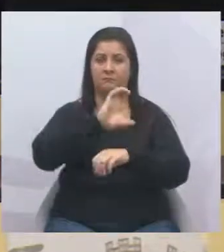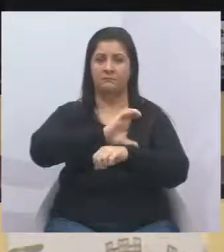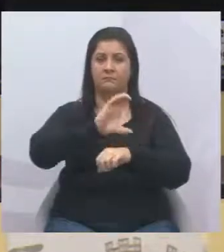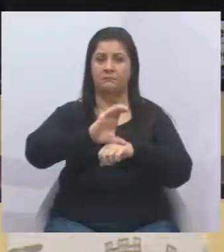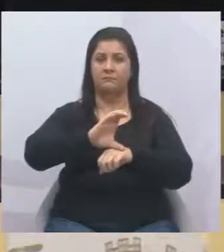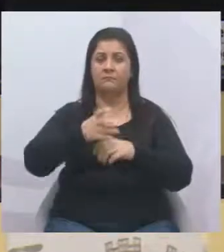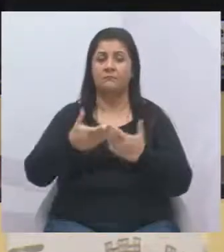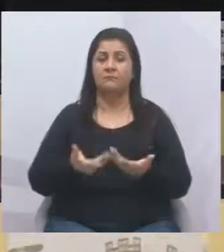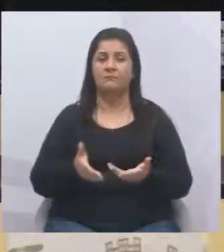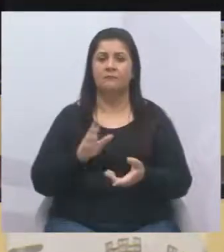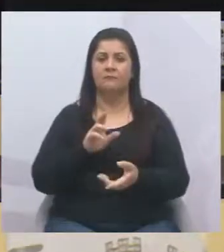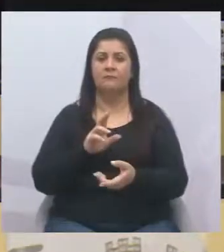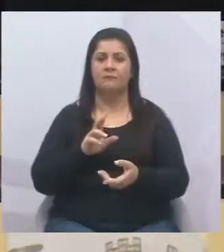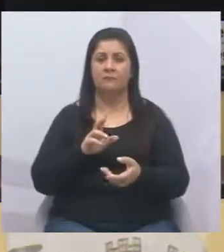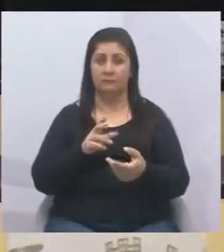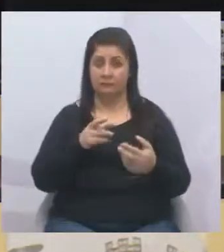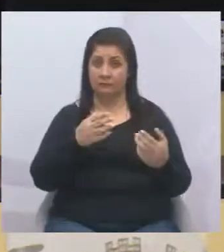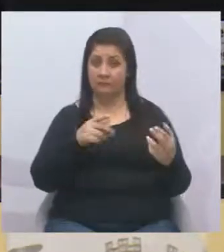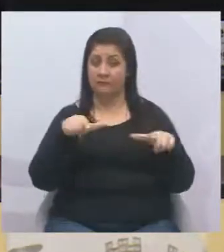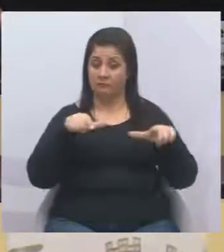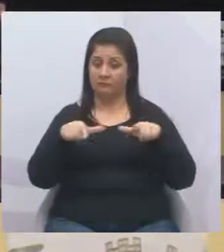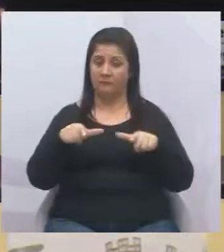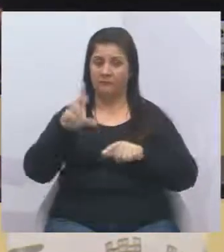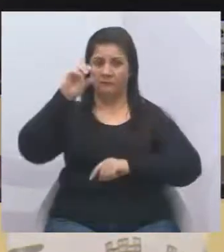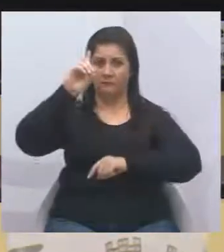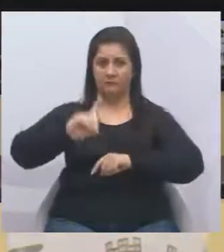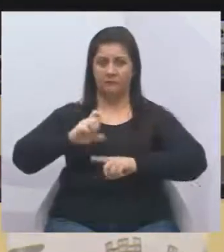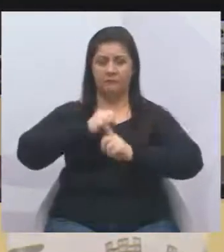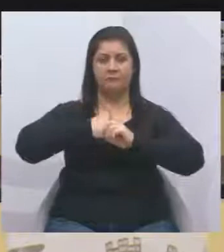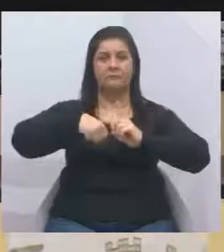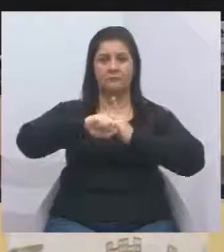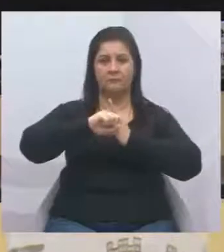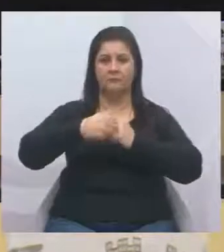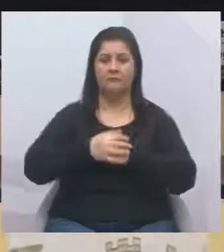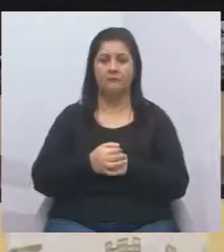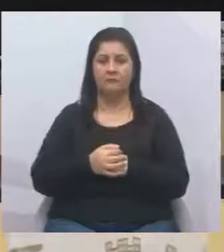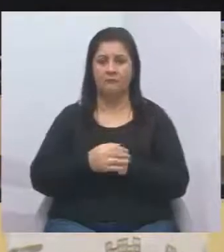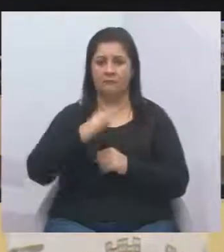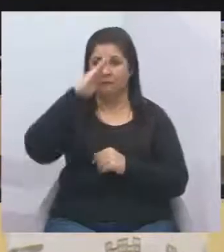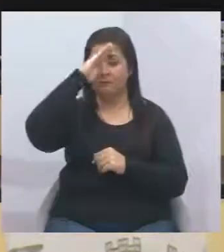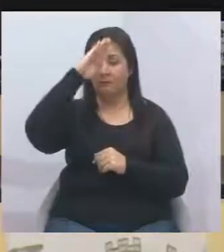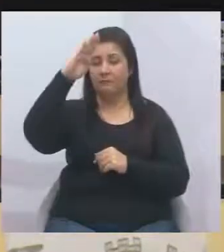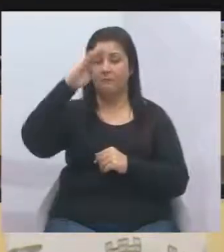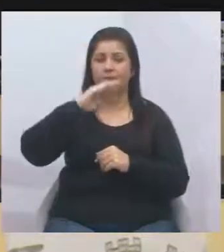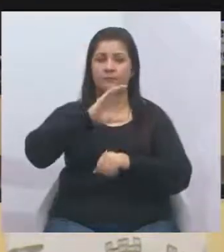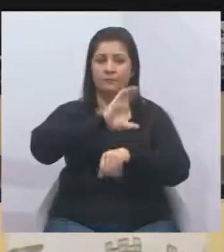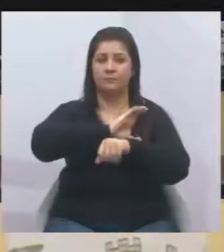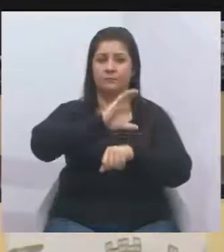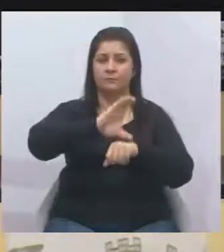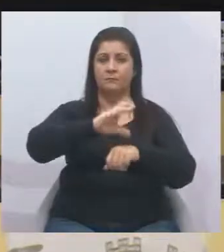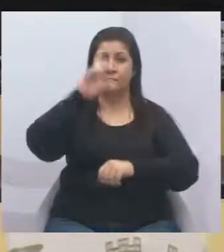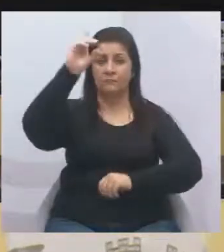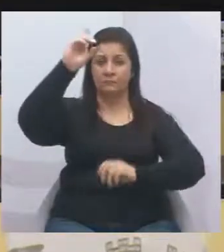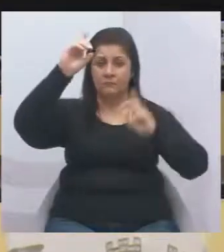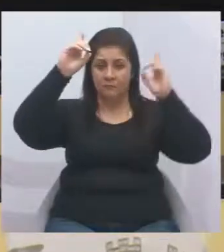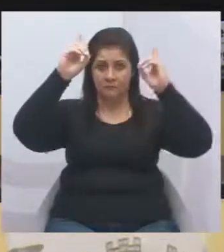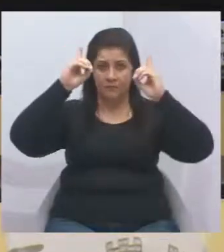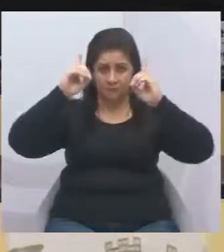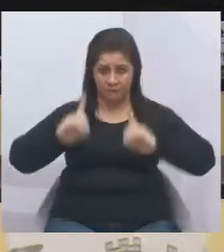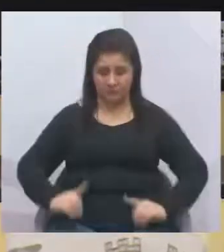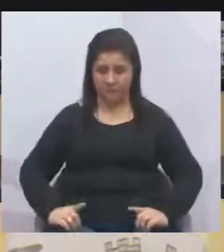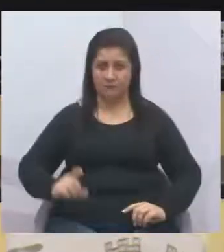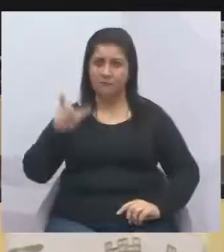que assegura o trabalho como direito social, considerando o princípio constitucional da dignidade da pessoa